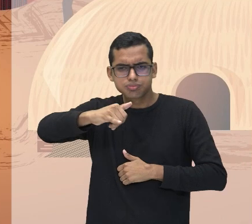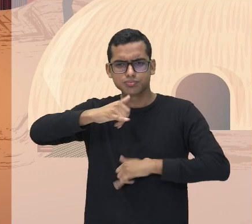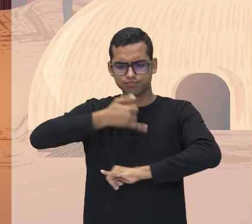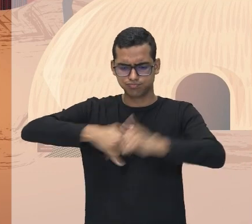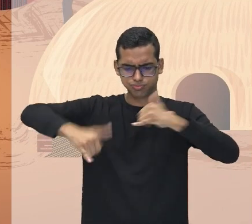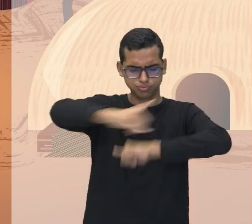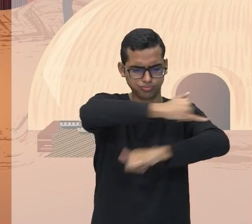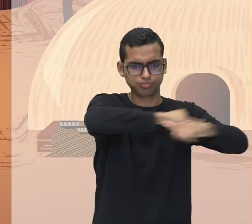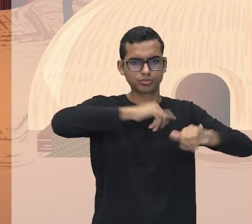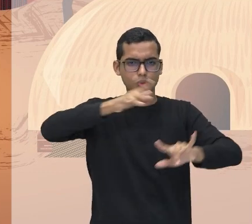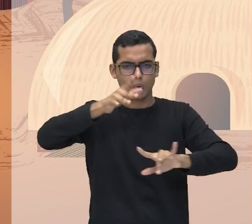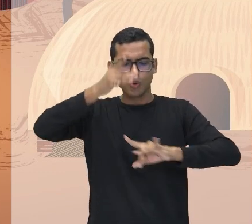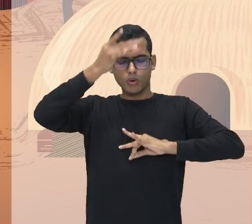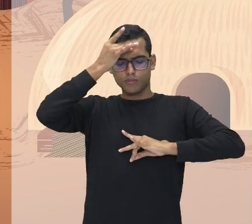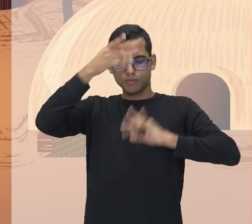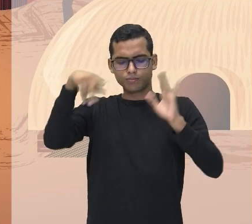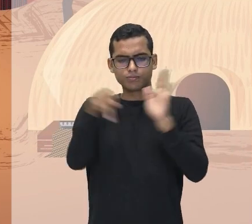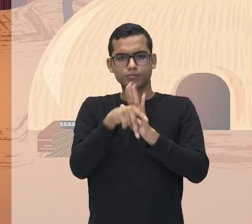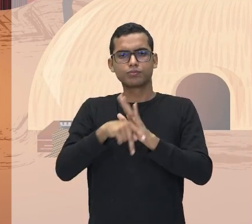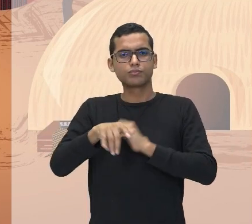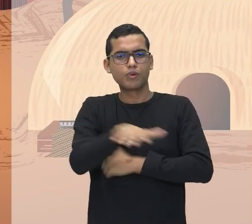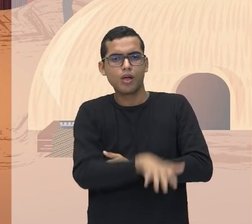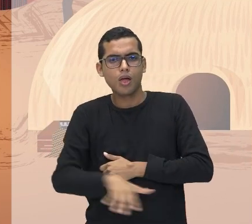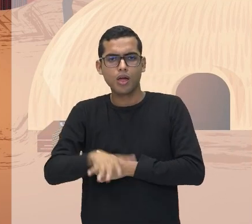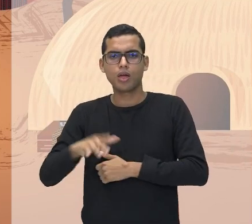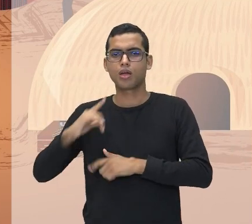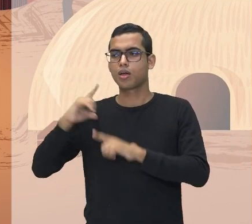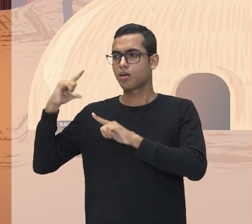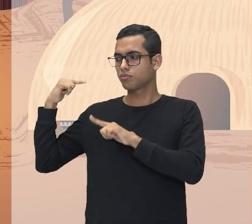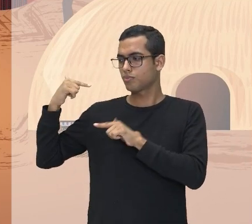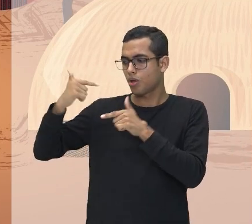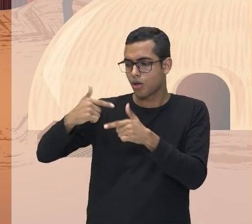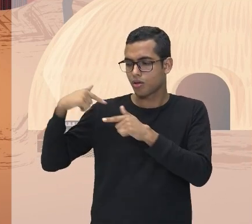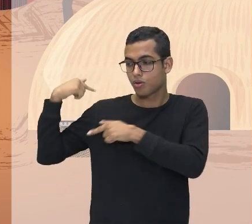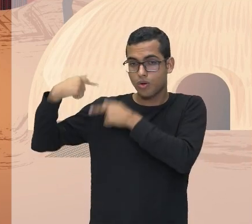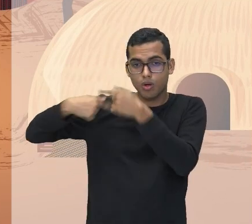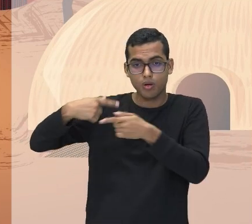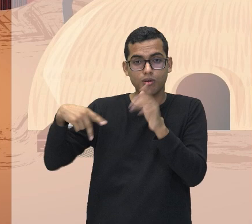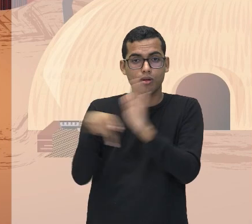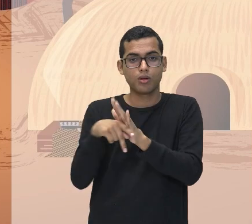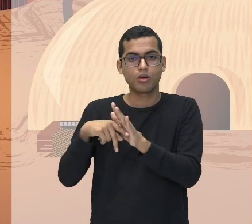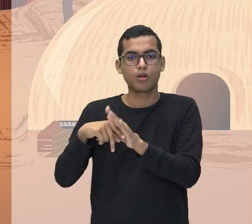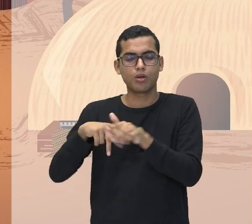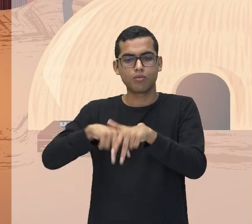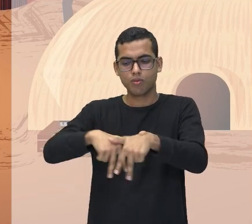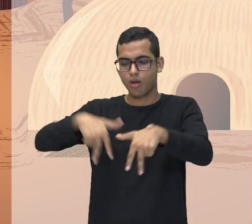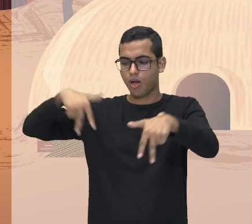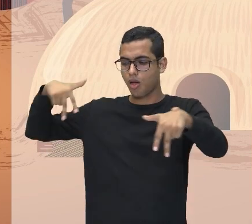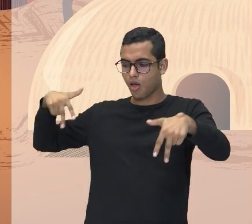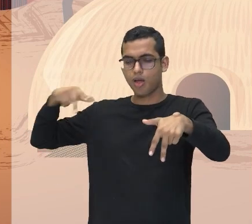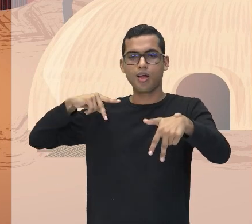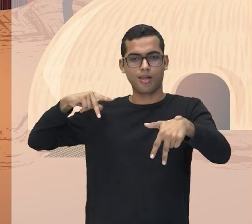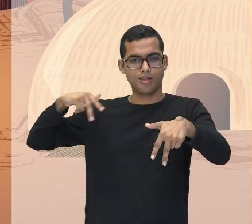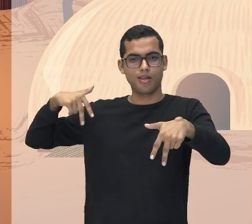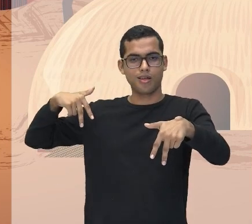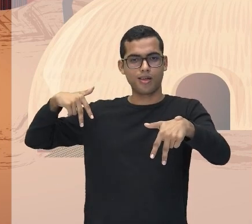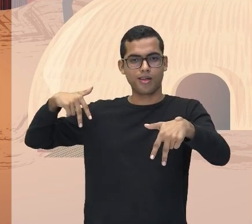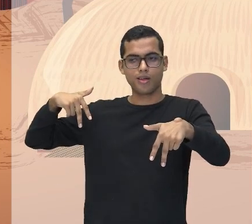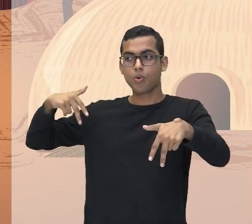ancestrais indígenas. E os valores nas religiões de matriz indígena, né, no caso